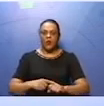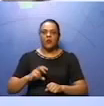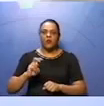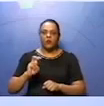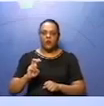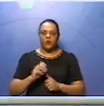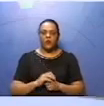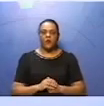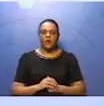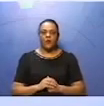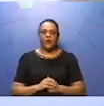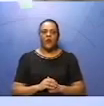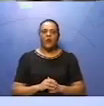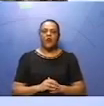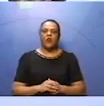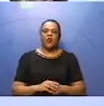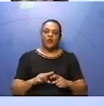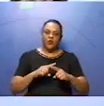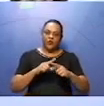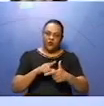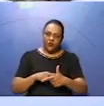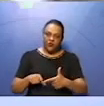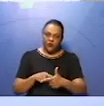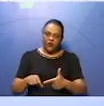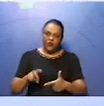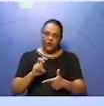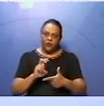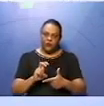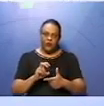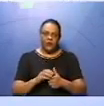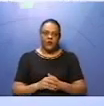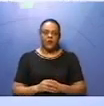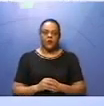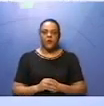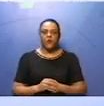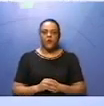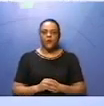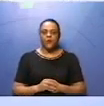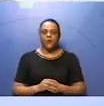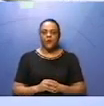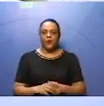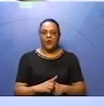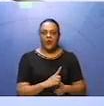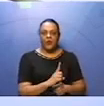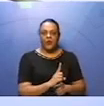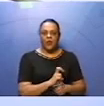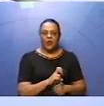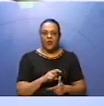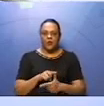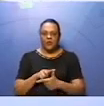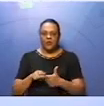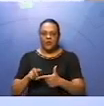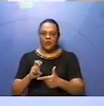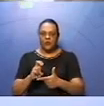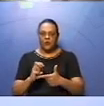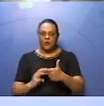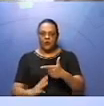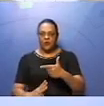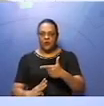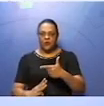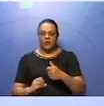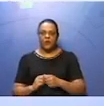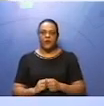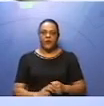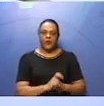5 por 5. Coloquei aqui a divisão. 15 dividido por 5 dá 3.